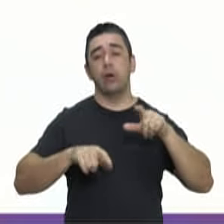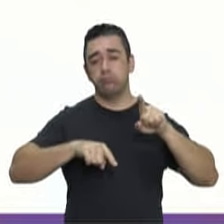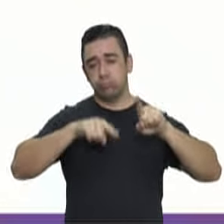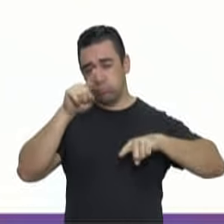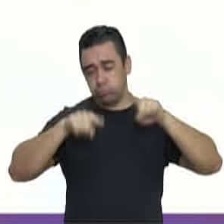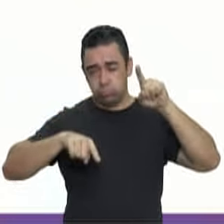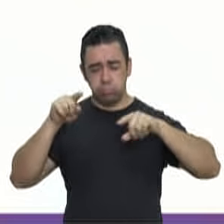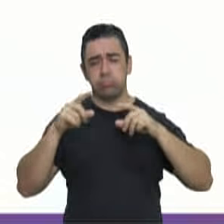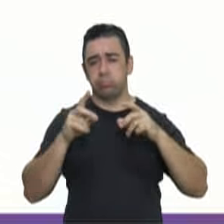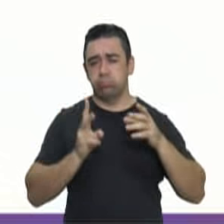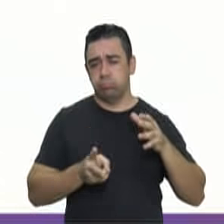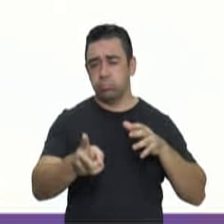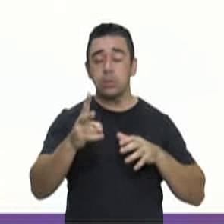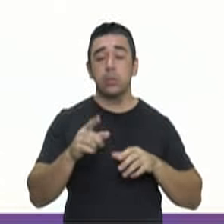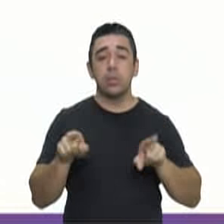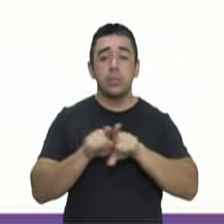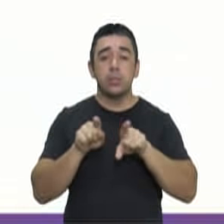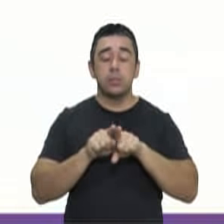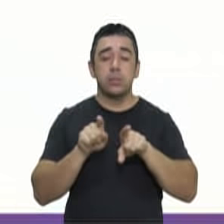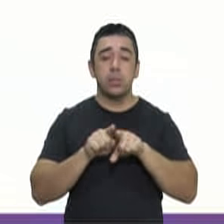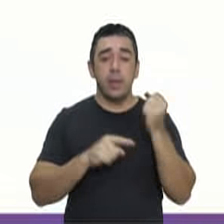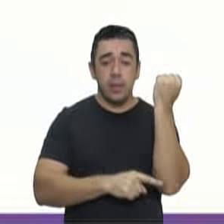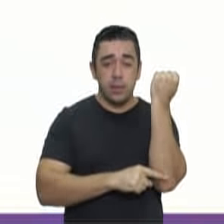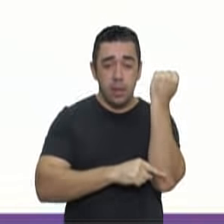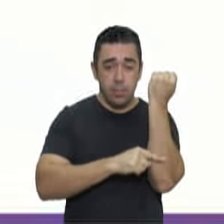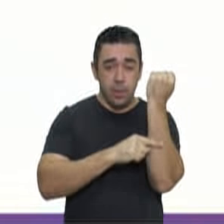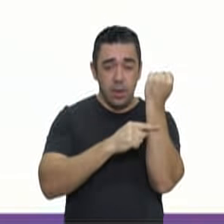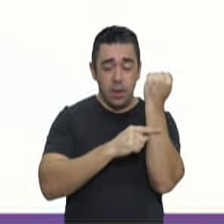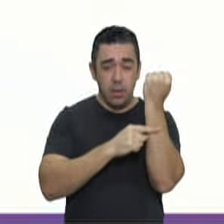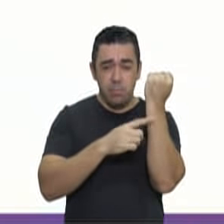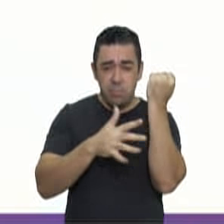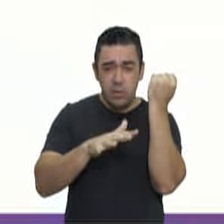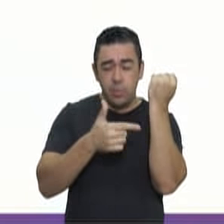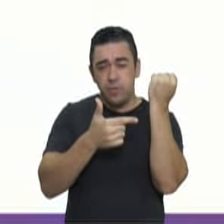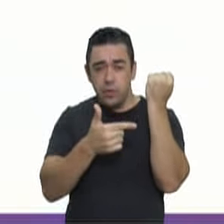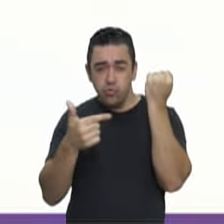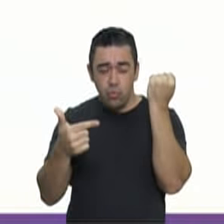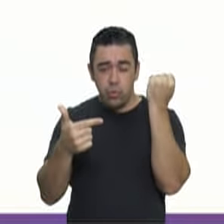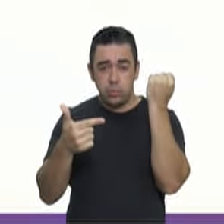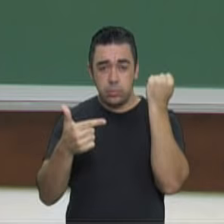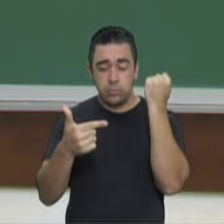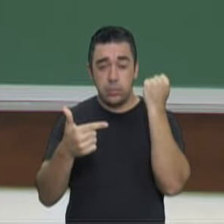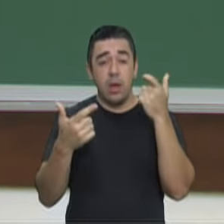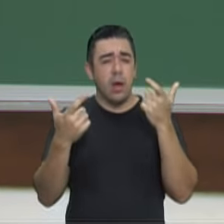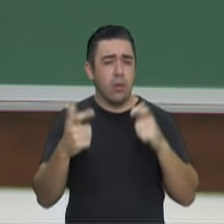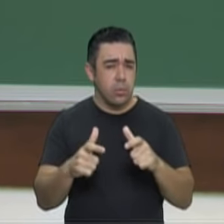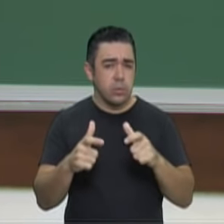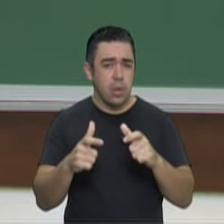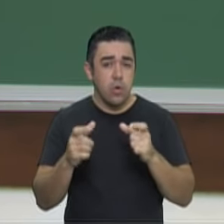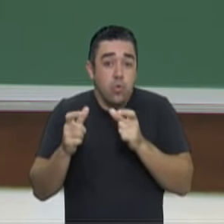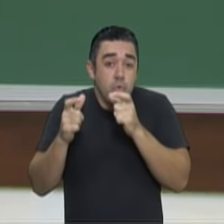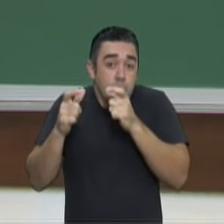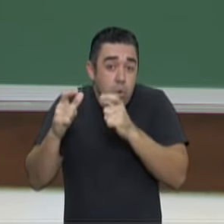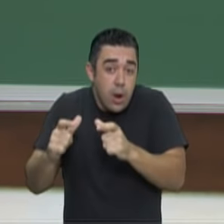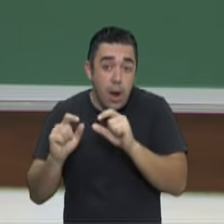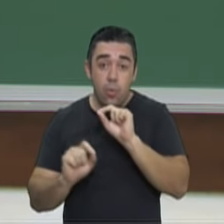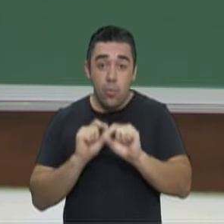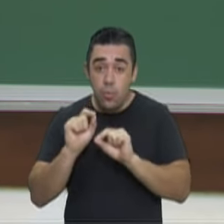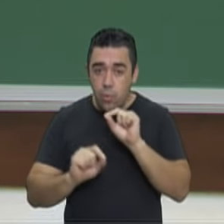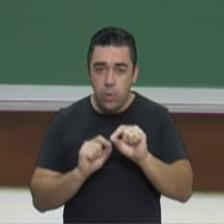e temperatura média do mês mais quente não chega a 22 graus. Então é uma localidade